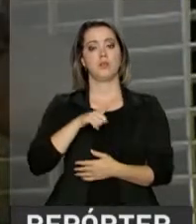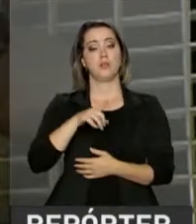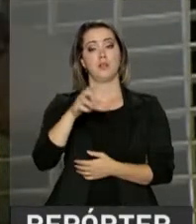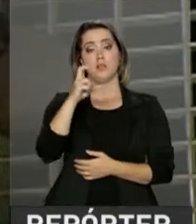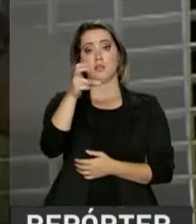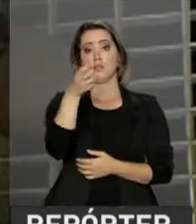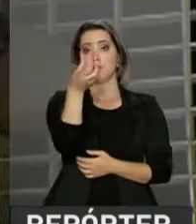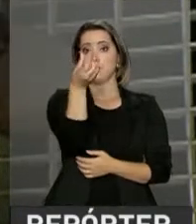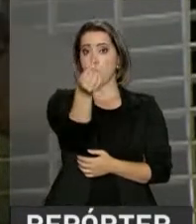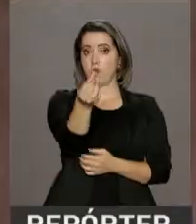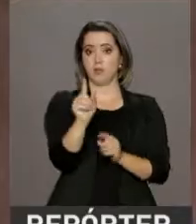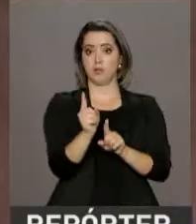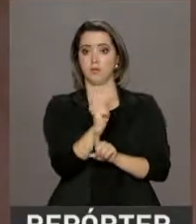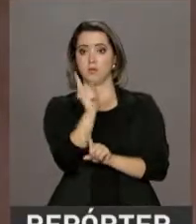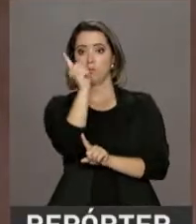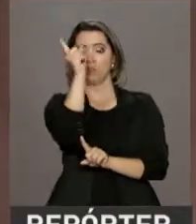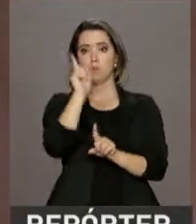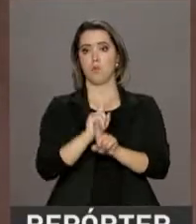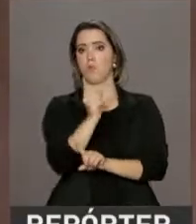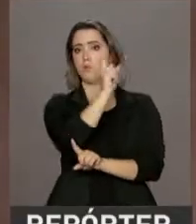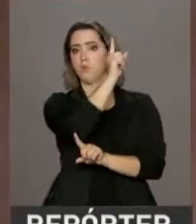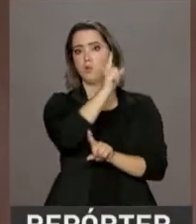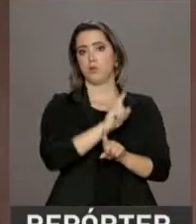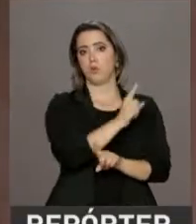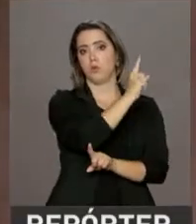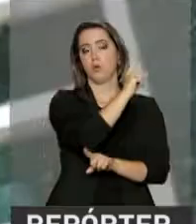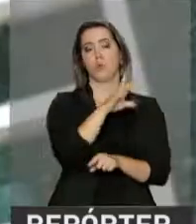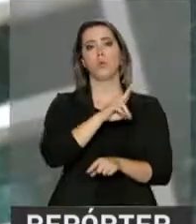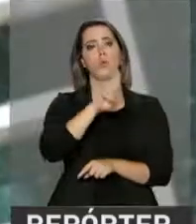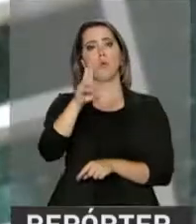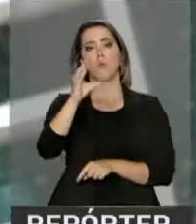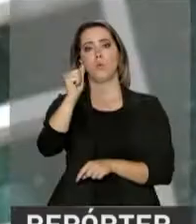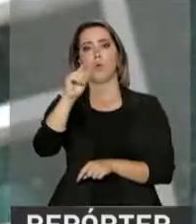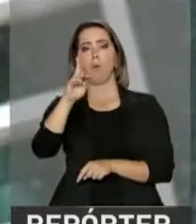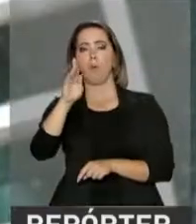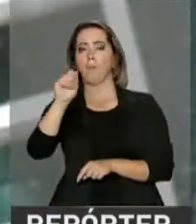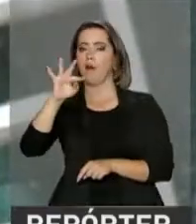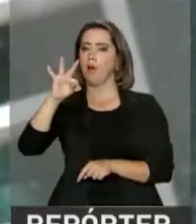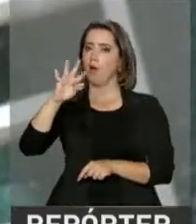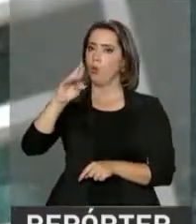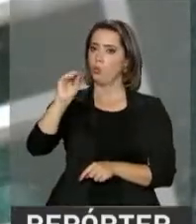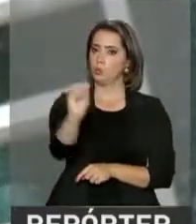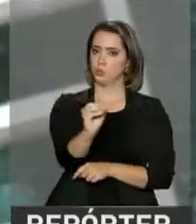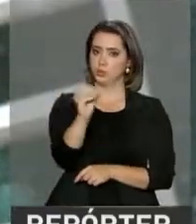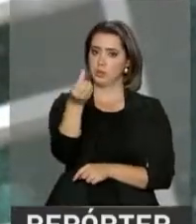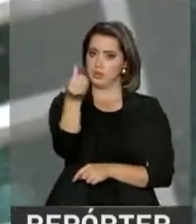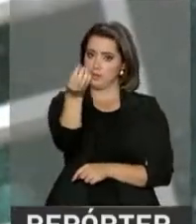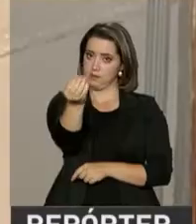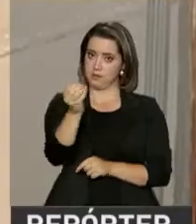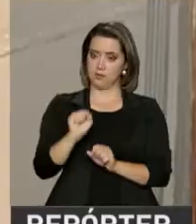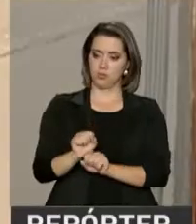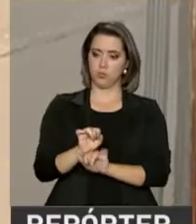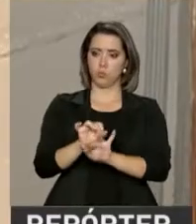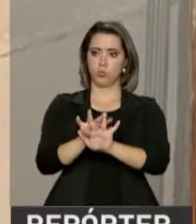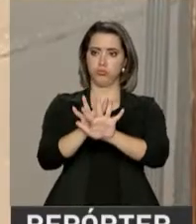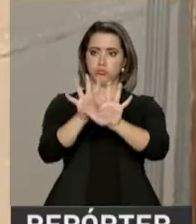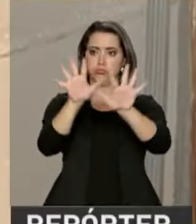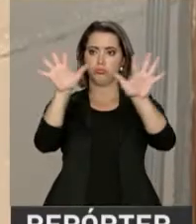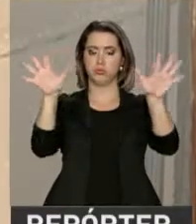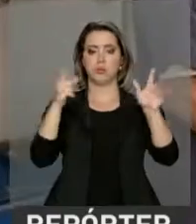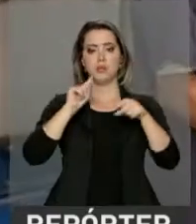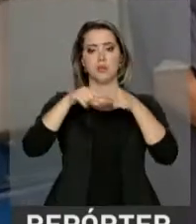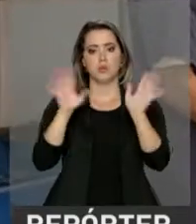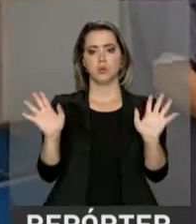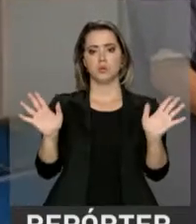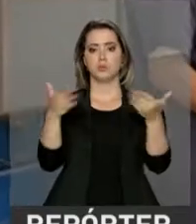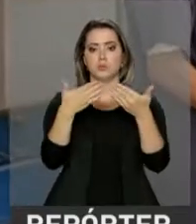aço especial carregadas com pastilhas de cobalto-60, o elemento radioativo que emite os raios gama. Quando a câmara é